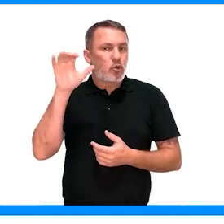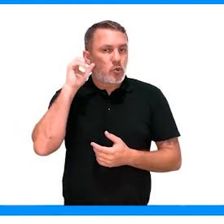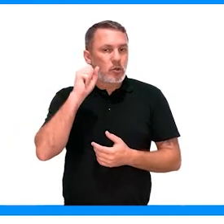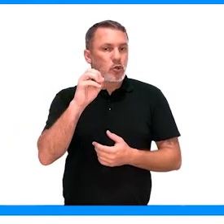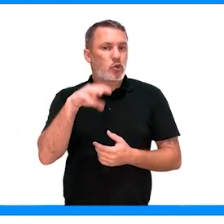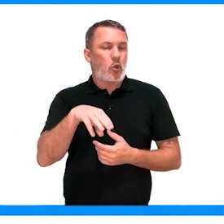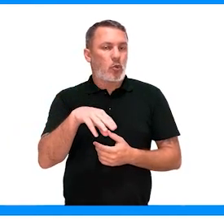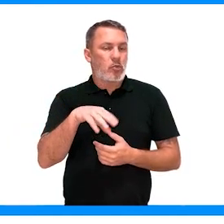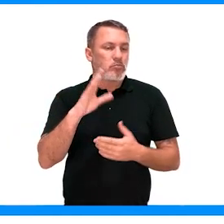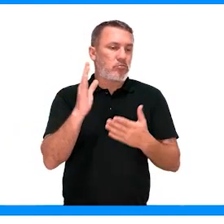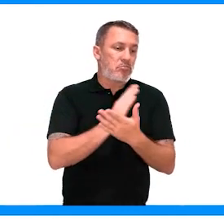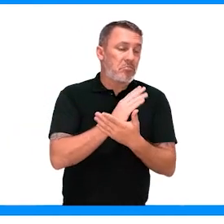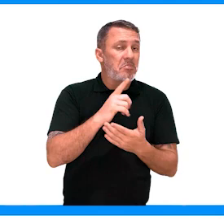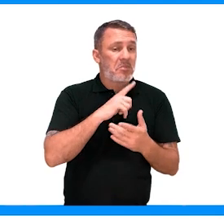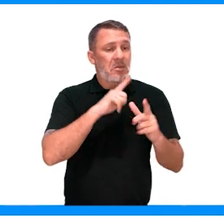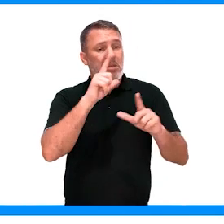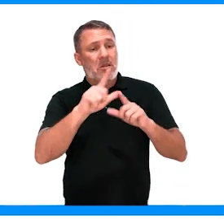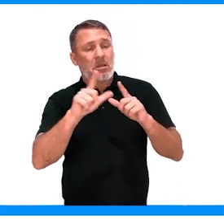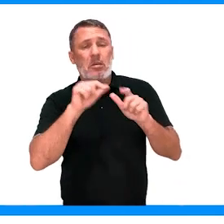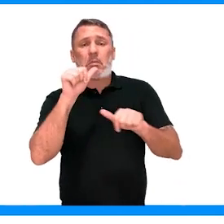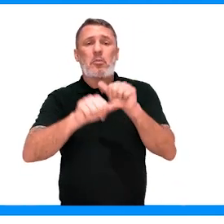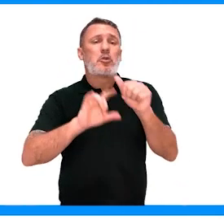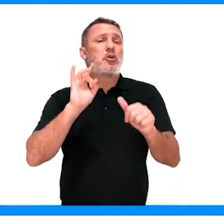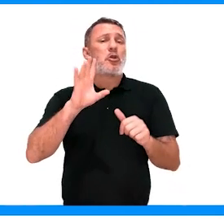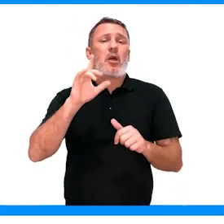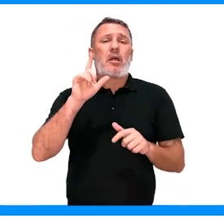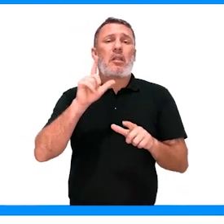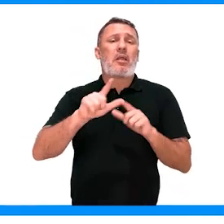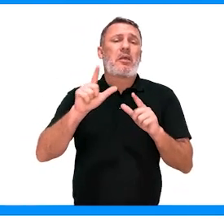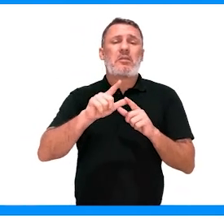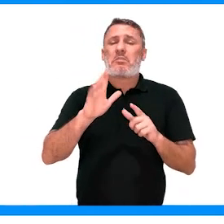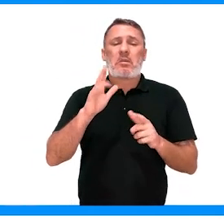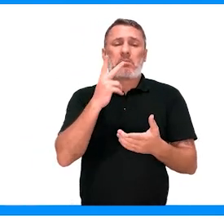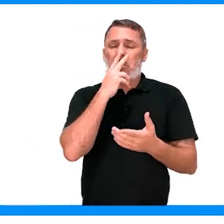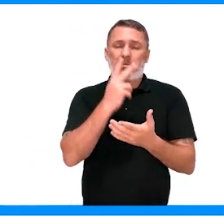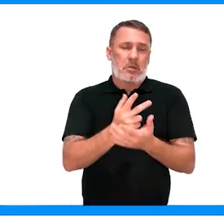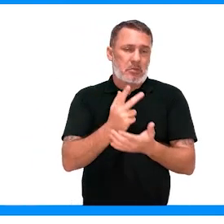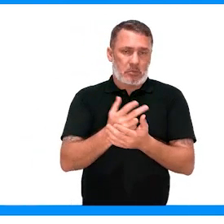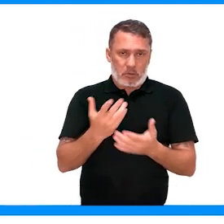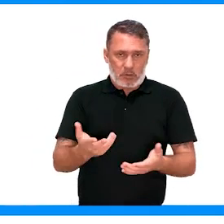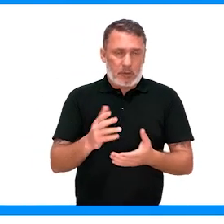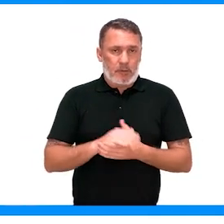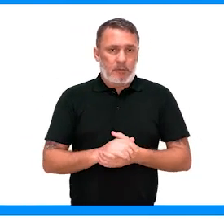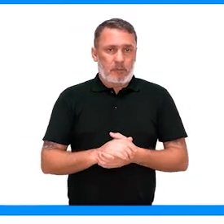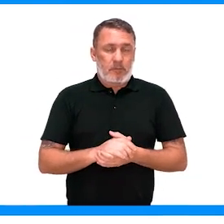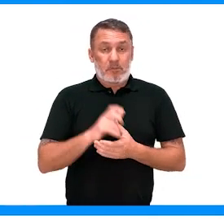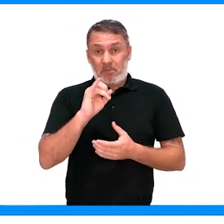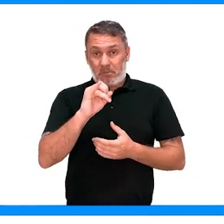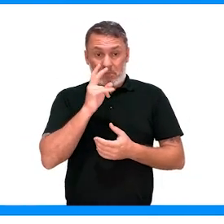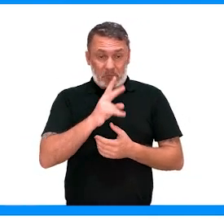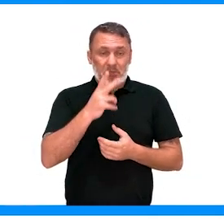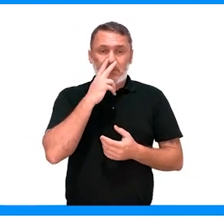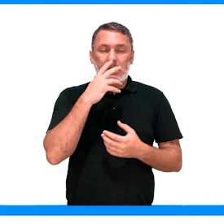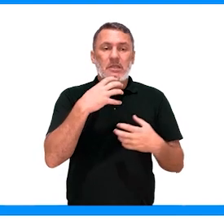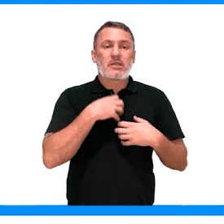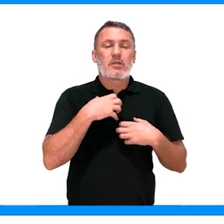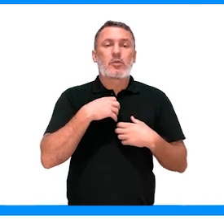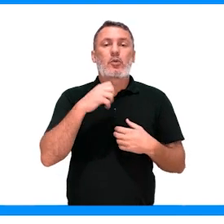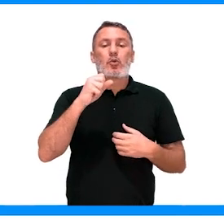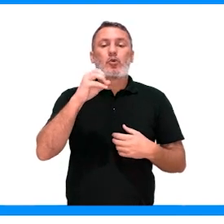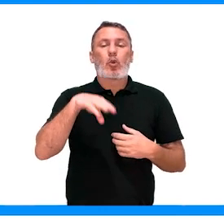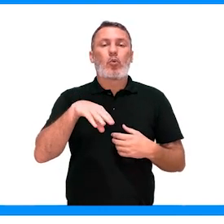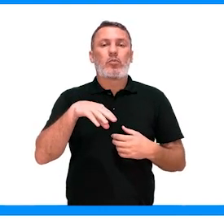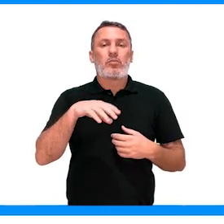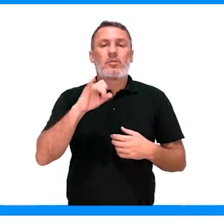vão acontecer isso. Vai mudar a letrinha só pela sonoridade, senão ia ficar benco. E aí perde totalmente o sentido